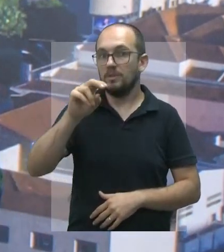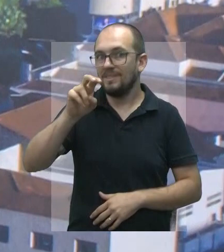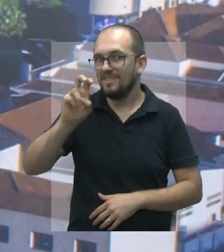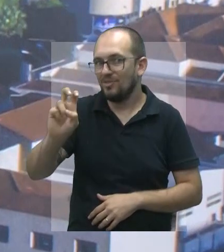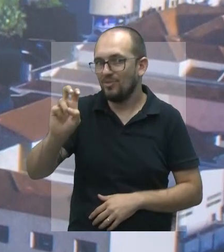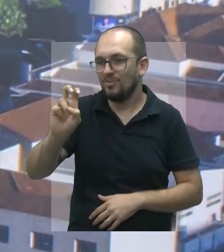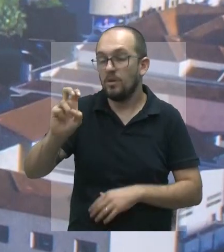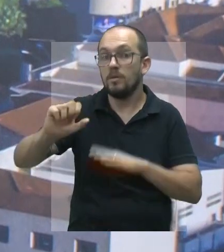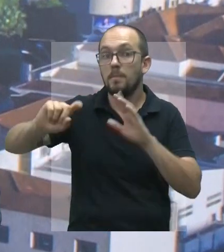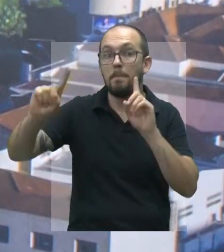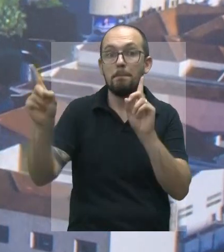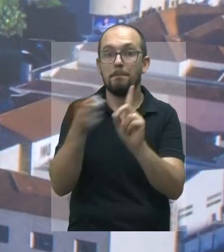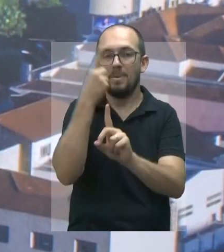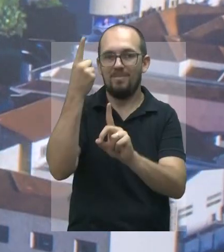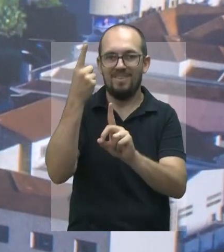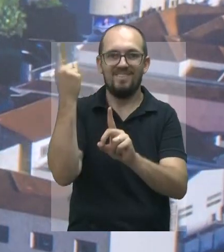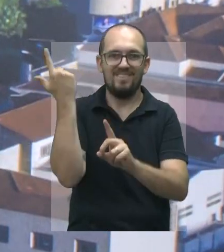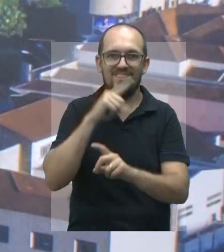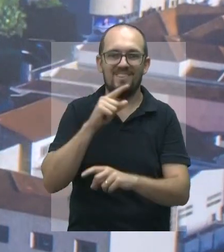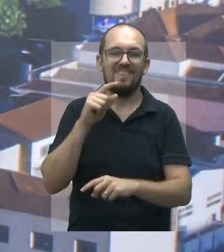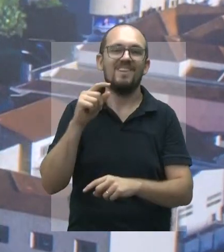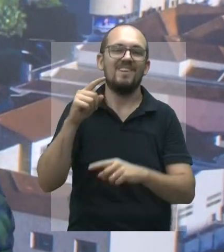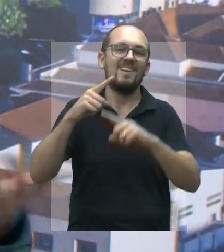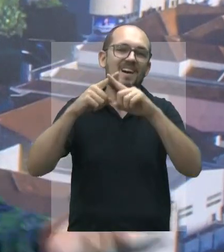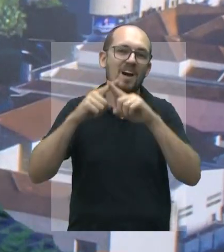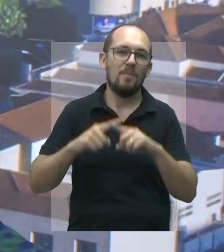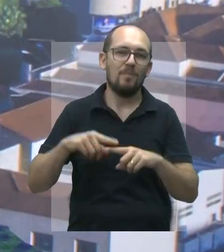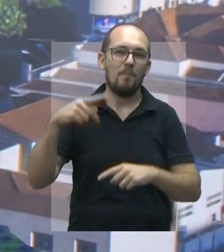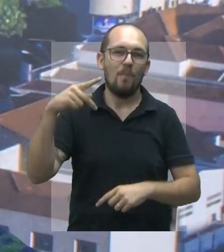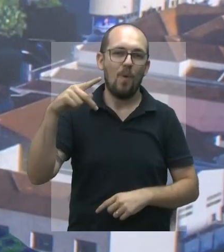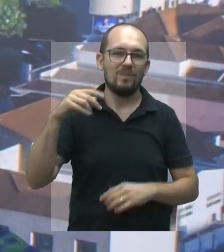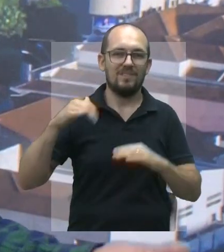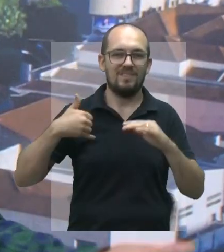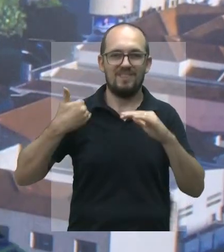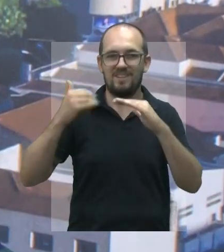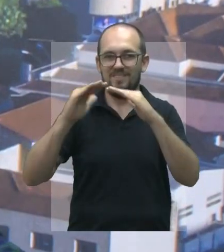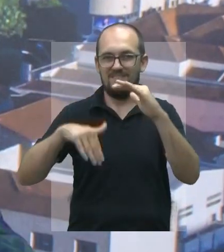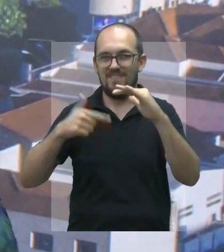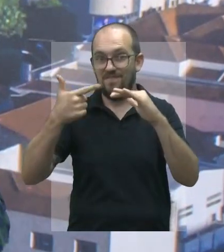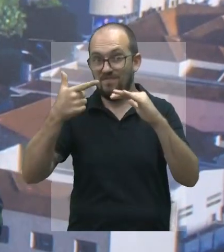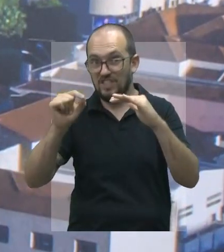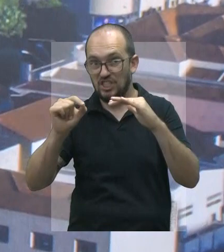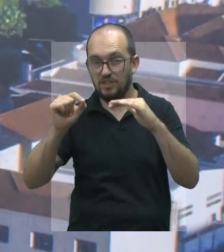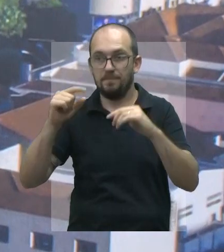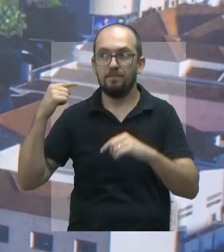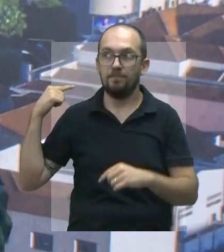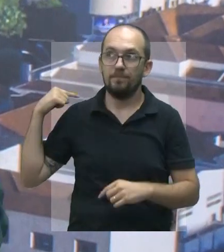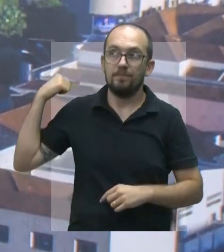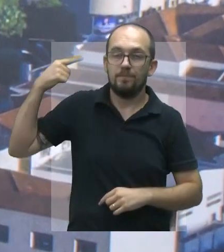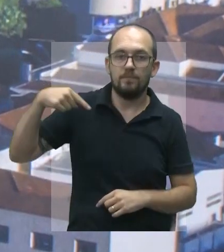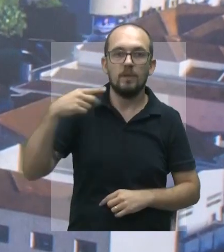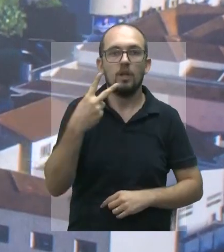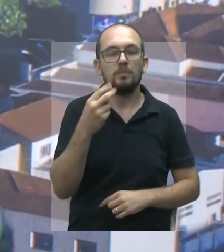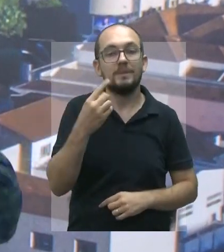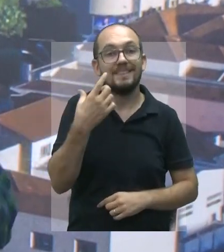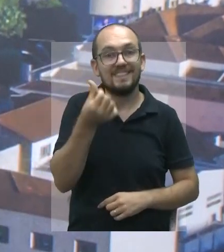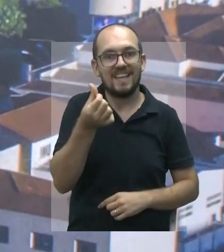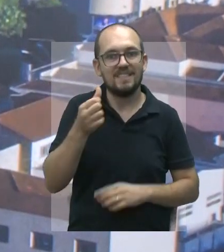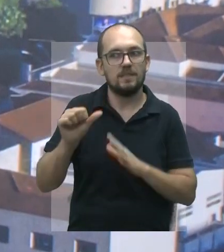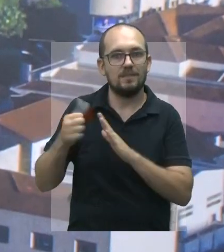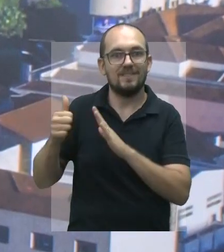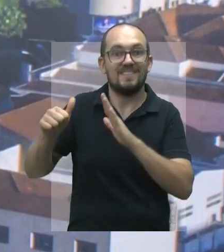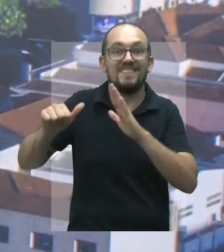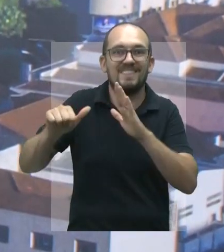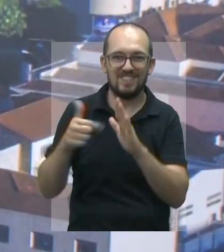a primeira divisão do Campeonato Paulista sub-20. Mais recentemente, em 2016, tivemos aí o bicampeonato